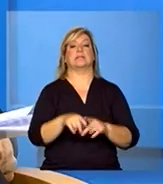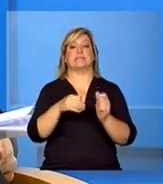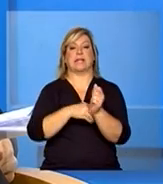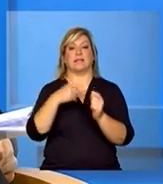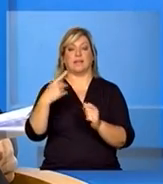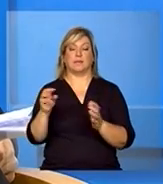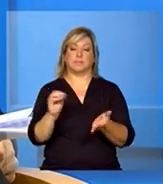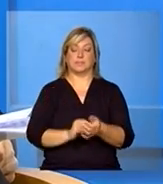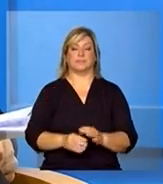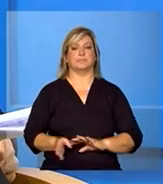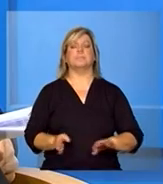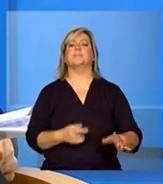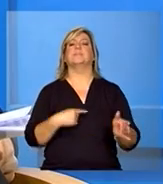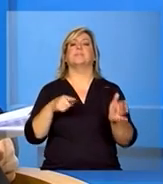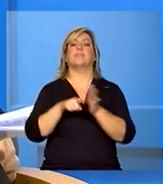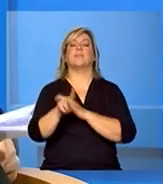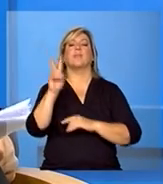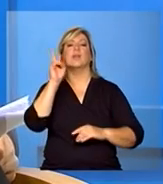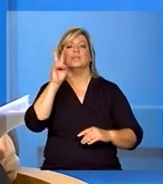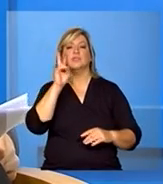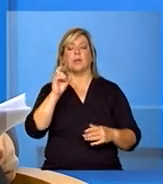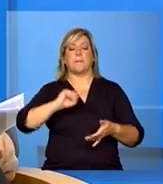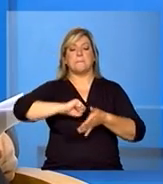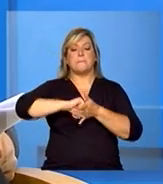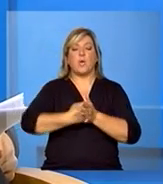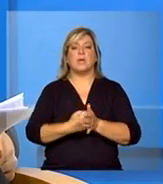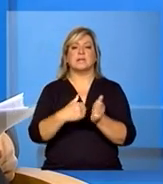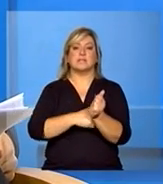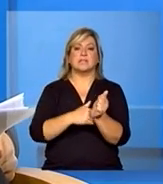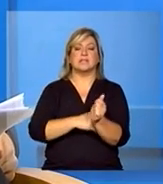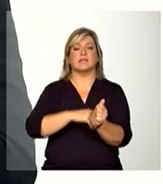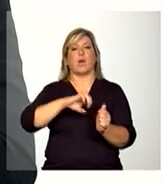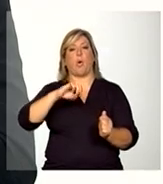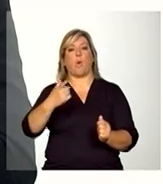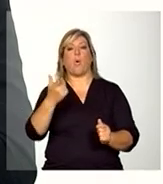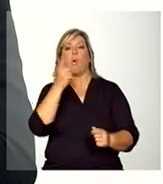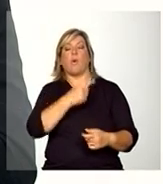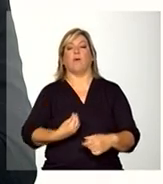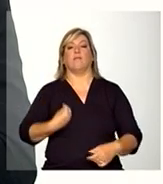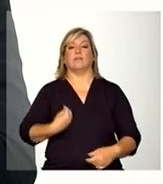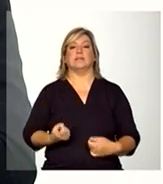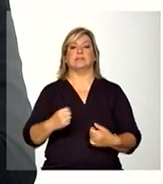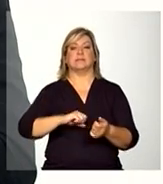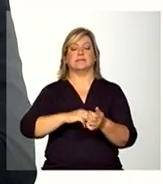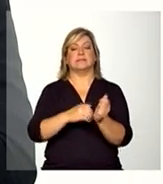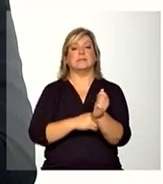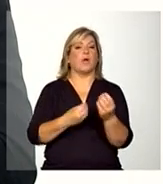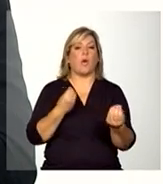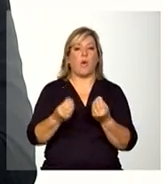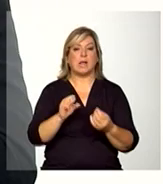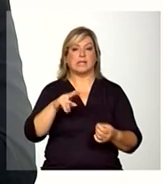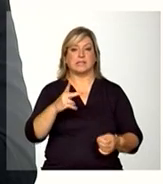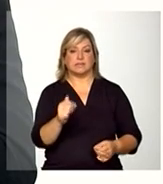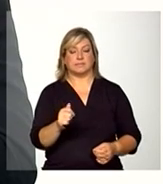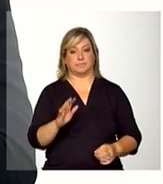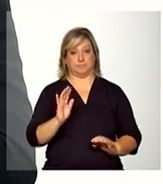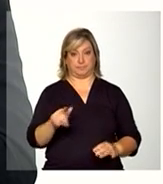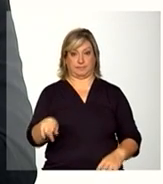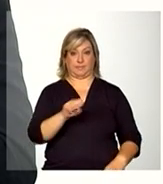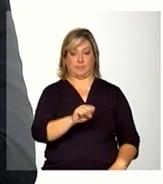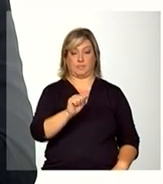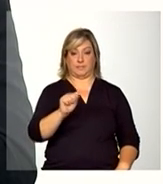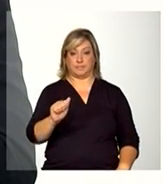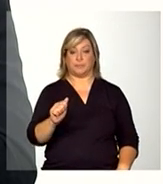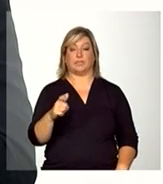se eu preciso bloquear ou então recuperar uma senha o que eu devo fazer e o sa possui um conjunto de regras caso o